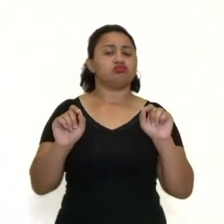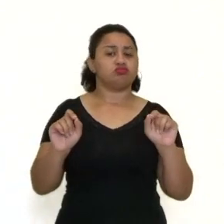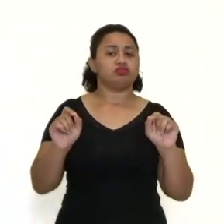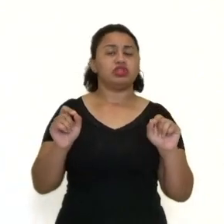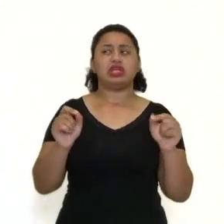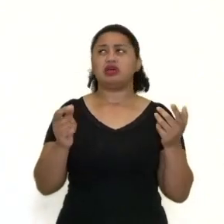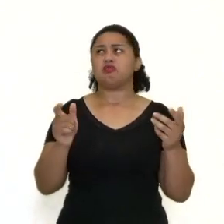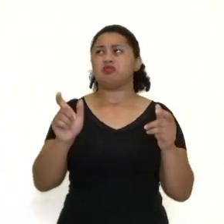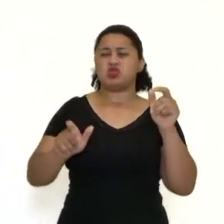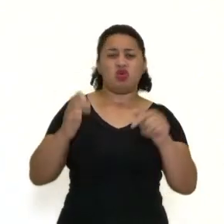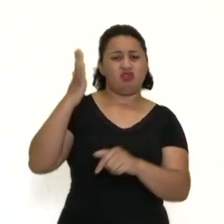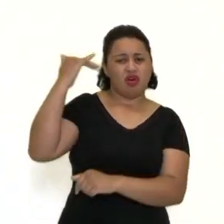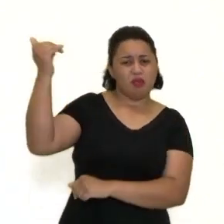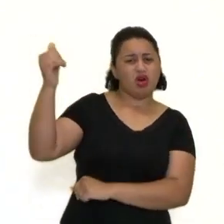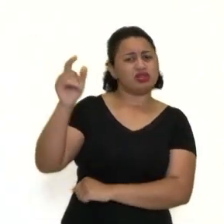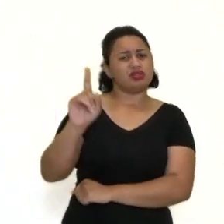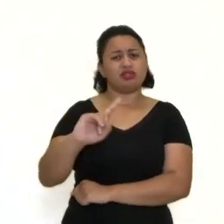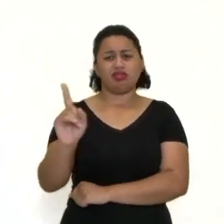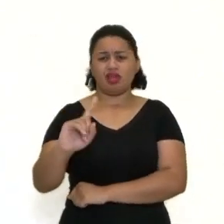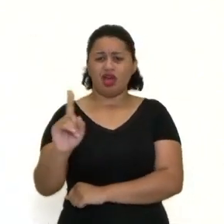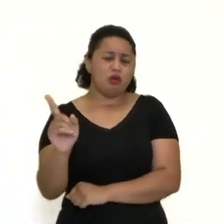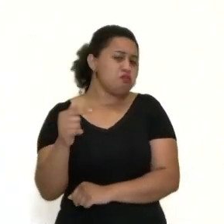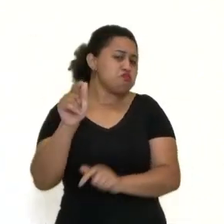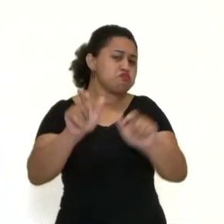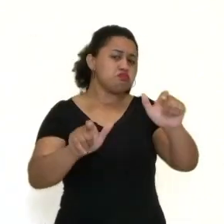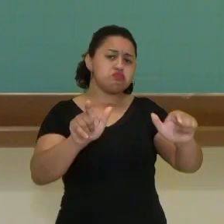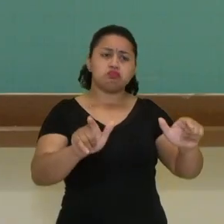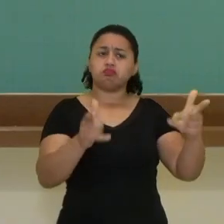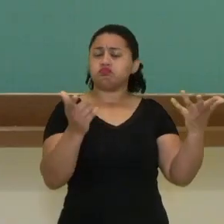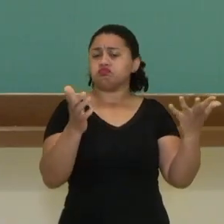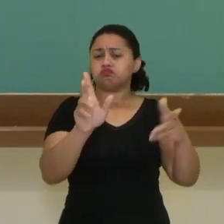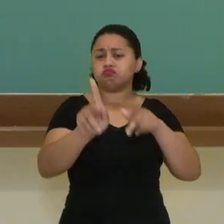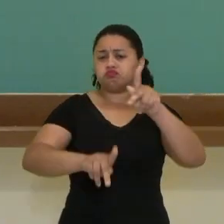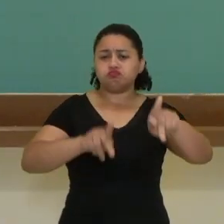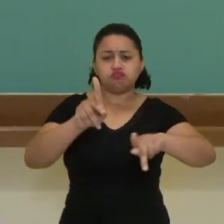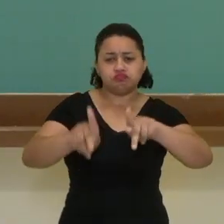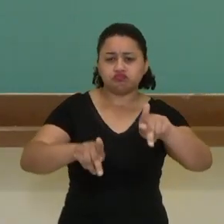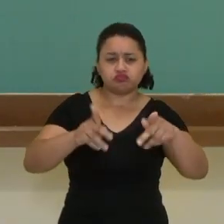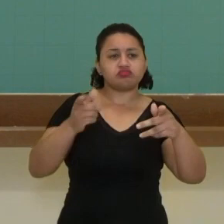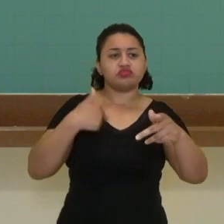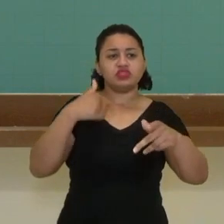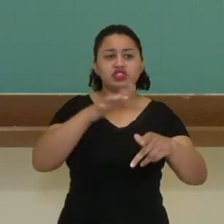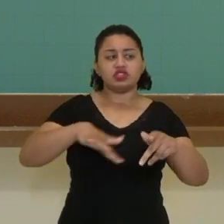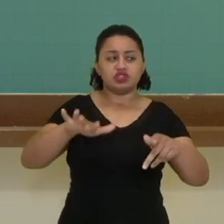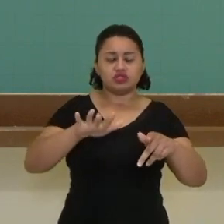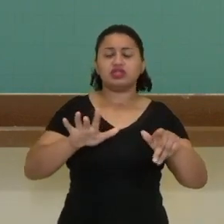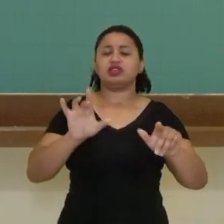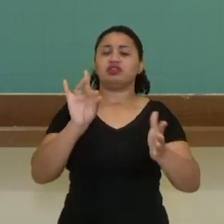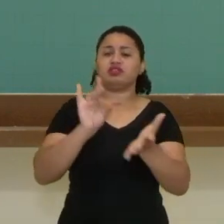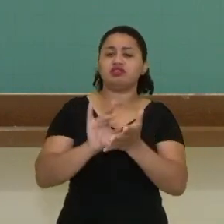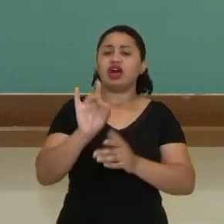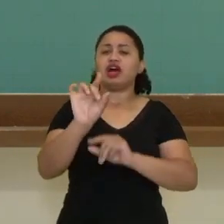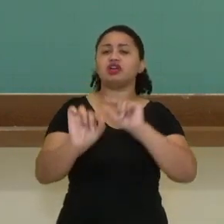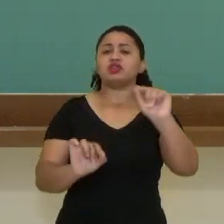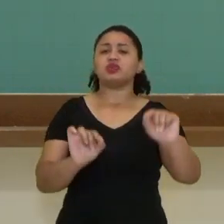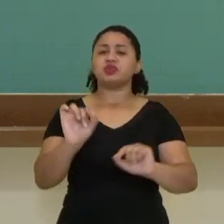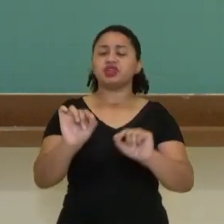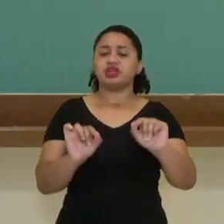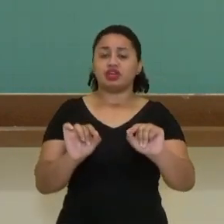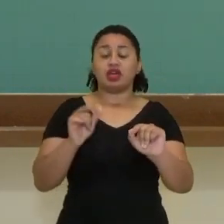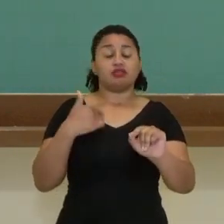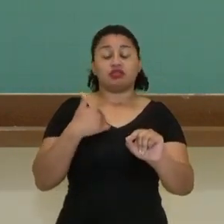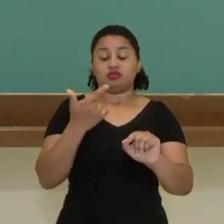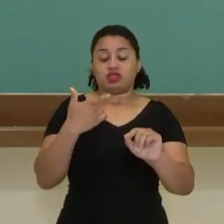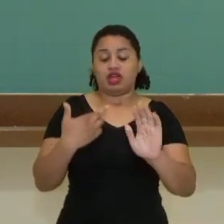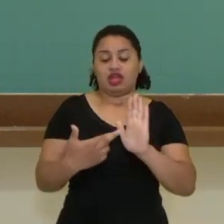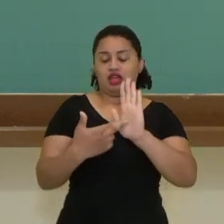tão importantes para a história. Né? Então aqui você tem a representação da realidade nua e crua. Você não vai ter a representação